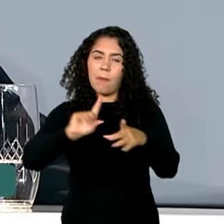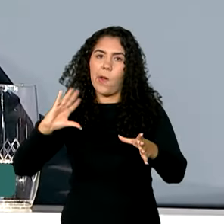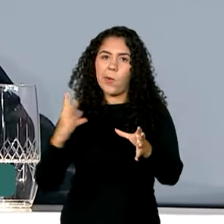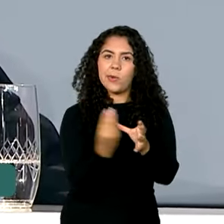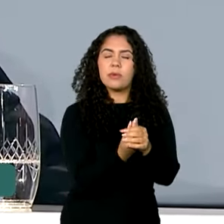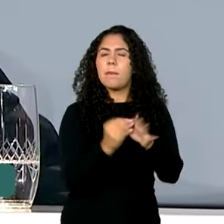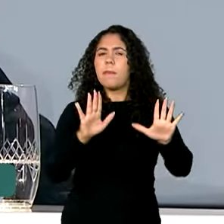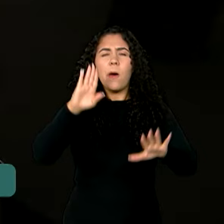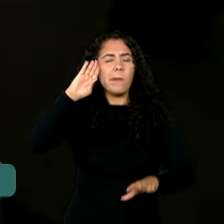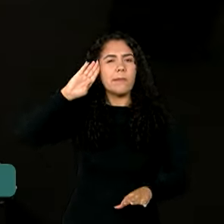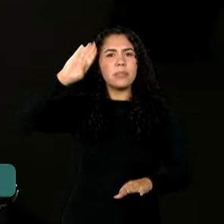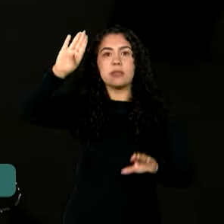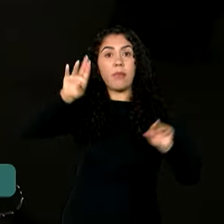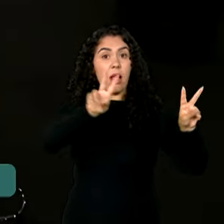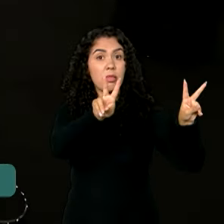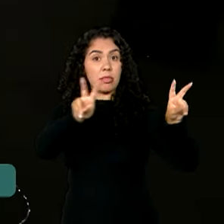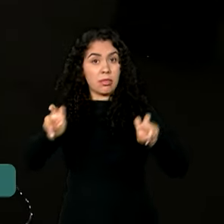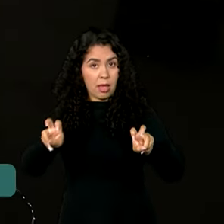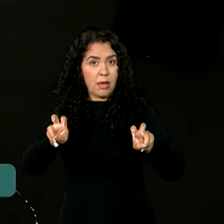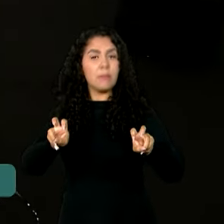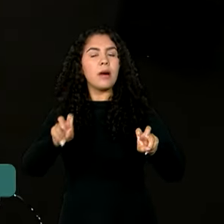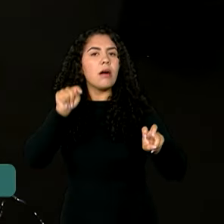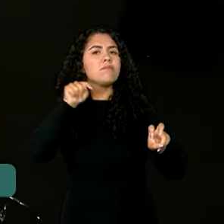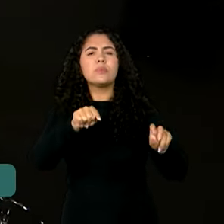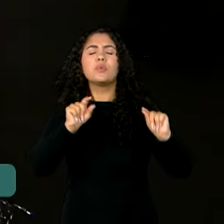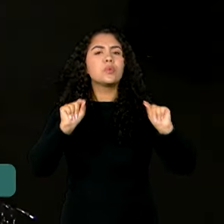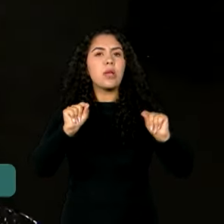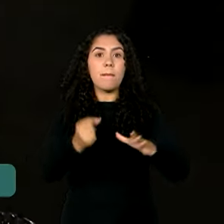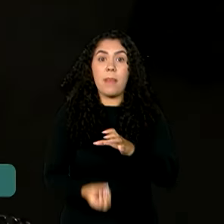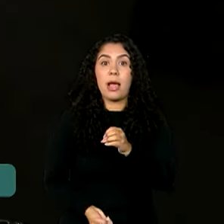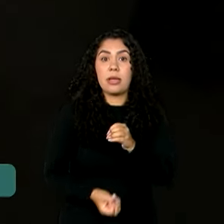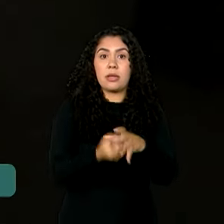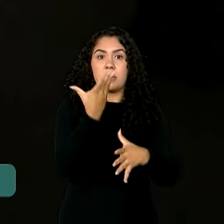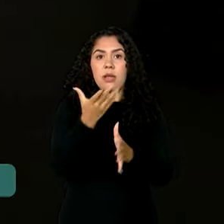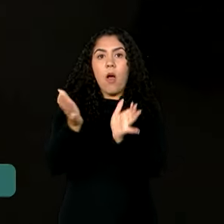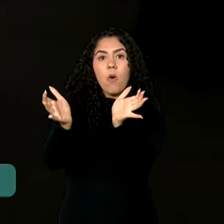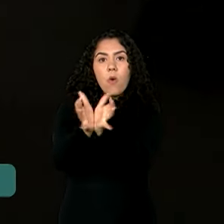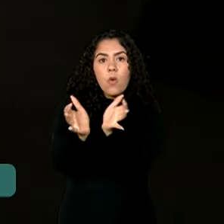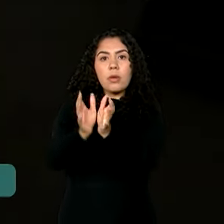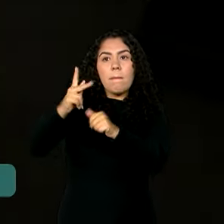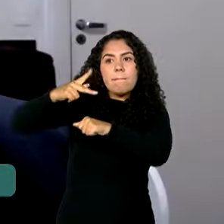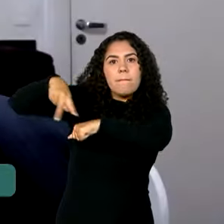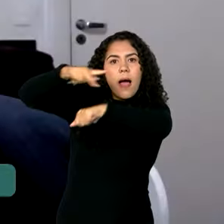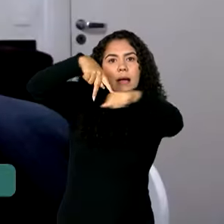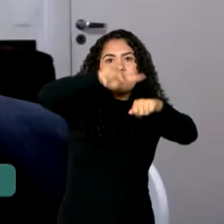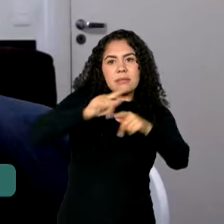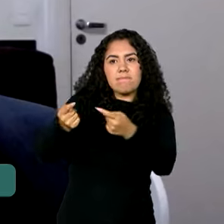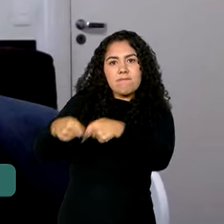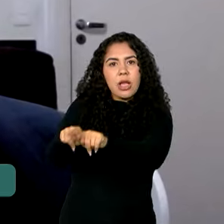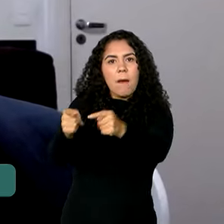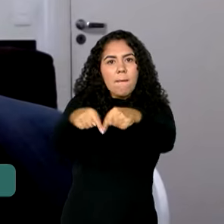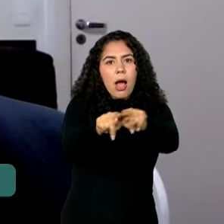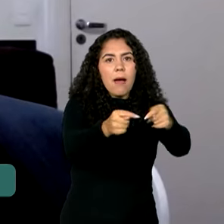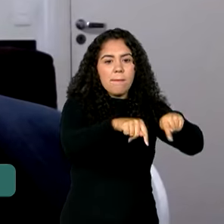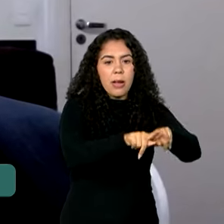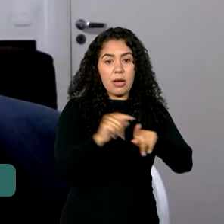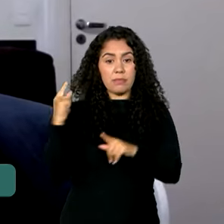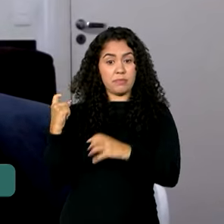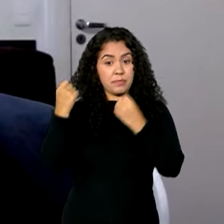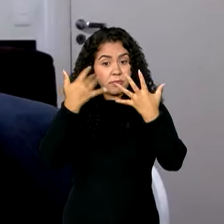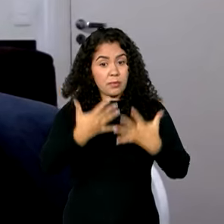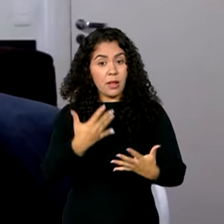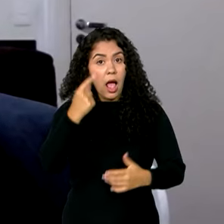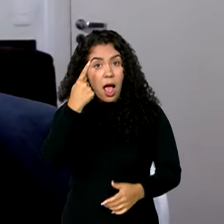O principal tema da reunião de Kazan é a criação da categoria de países parceiros. A ideia de países